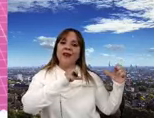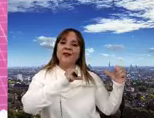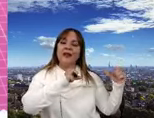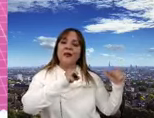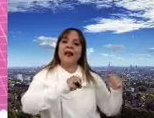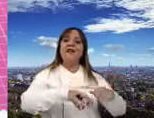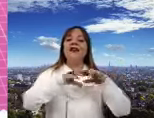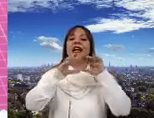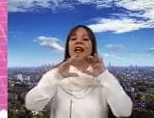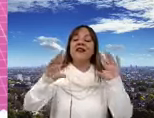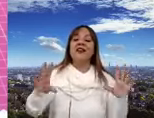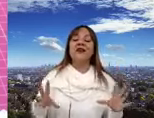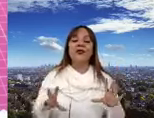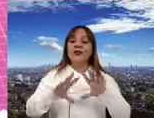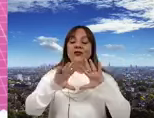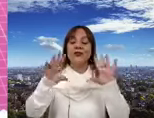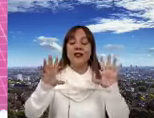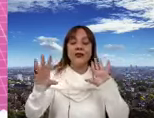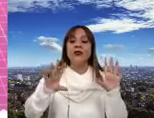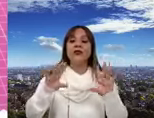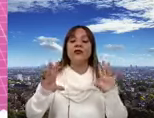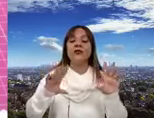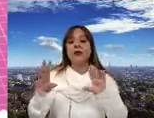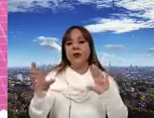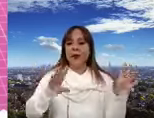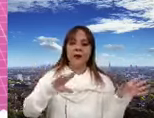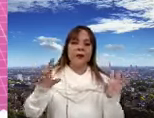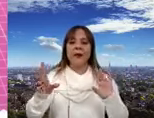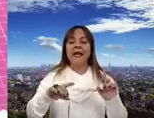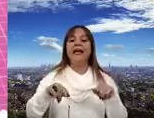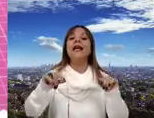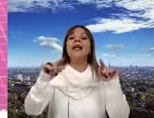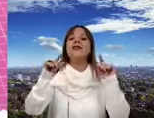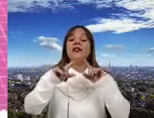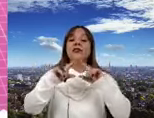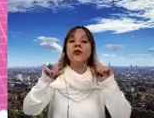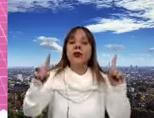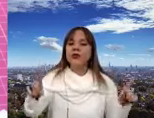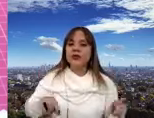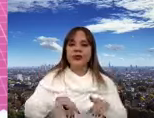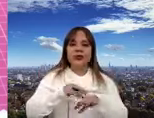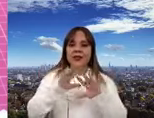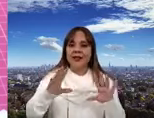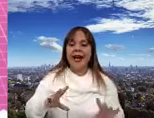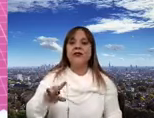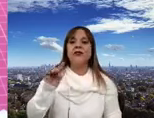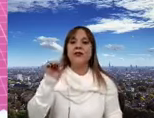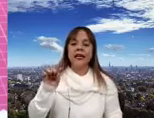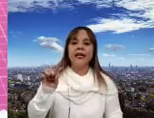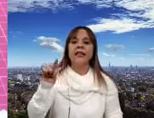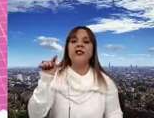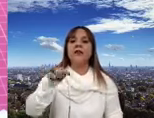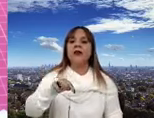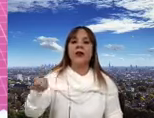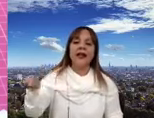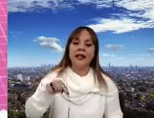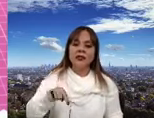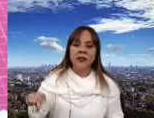companheiro e vejam todos os, ou companheiro ou companheira, vejam todos os detalhes num link que a gente vai colocar aqui